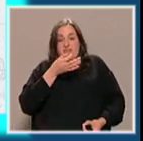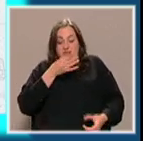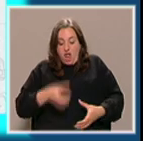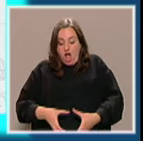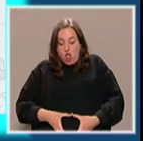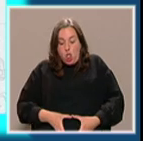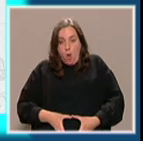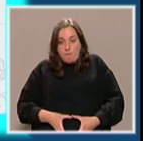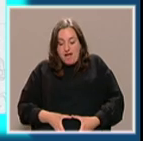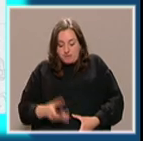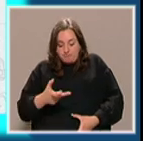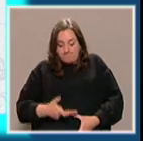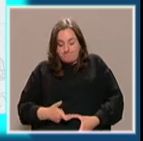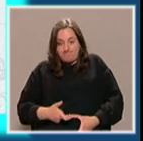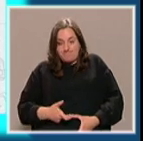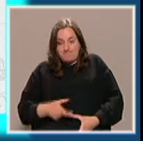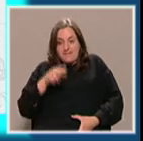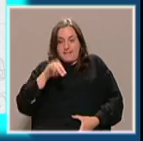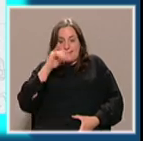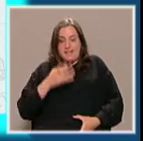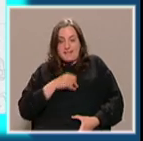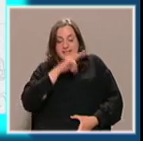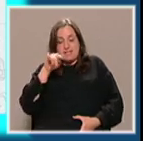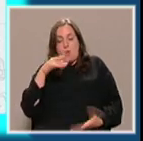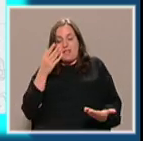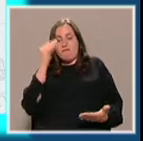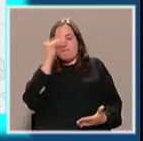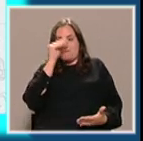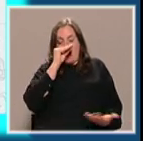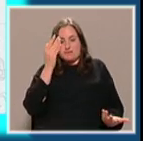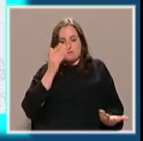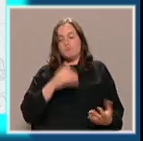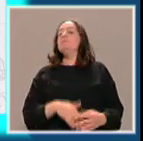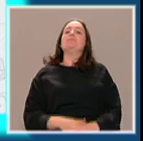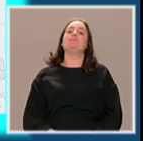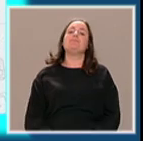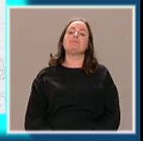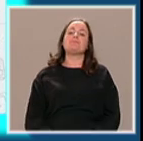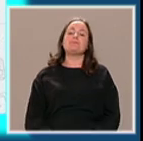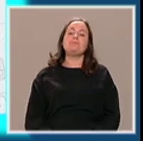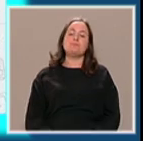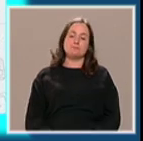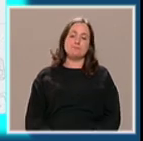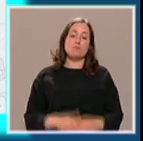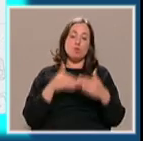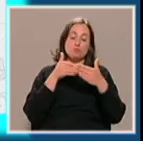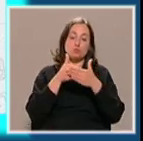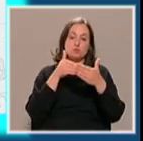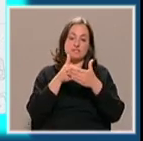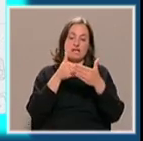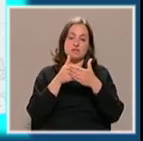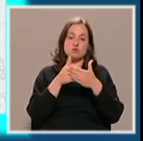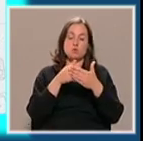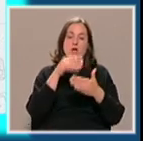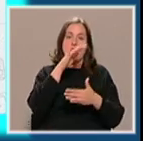endométrio, implantação do embrião é a nidação. Logo, esta é falsa. O processo representado